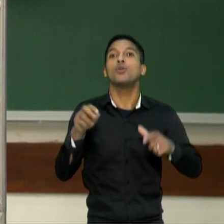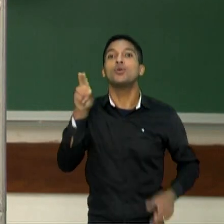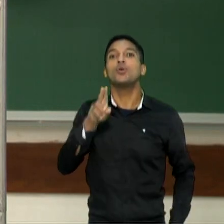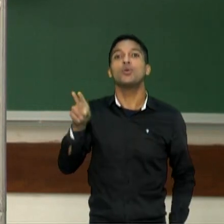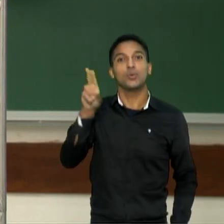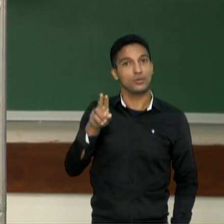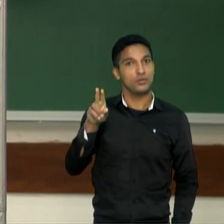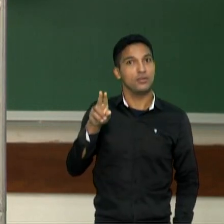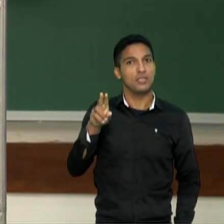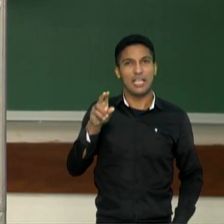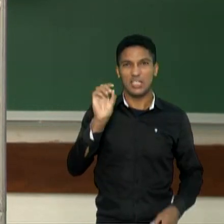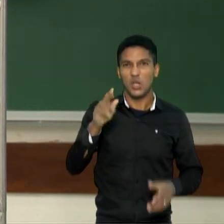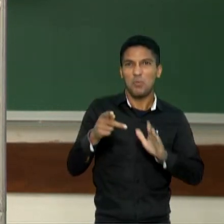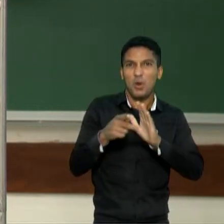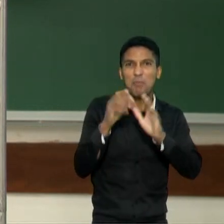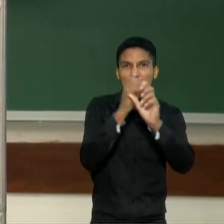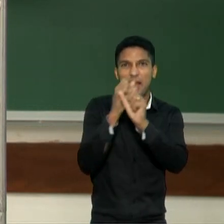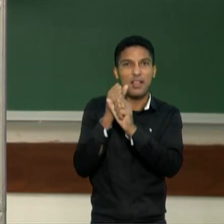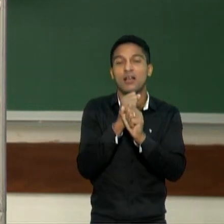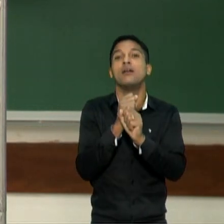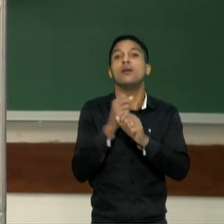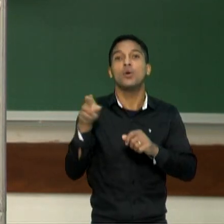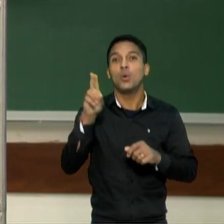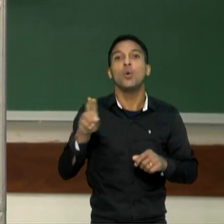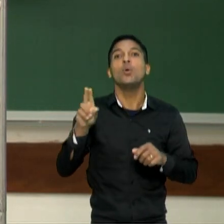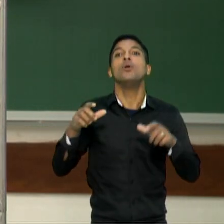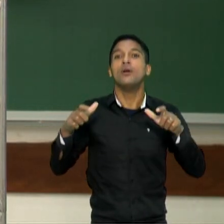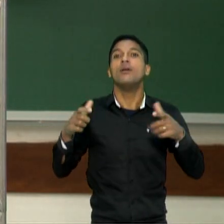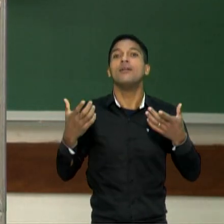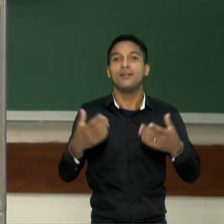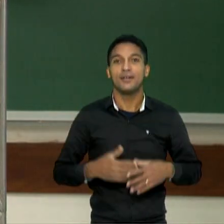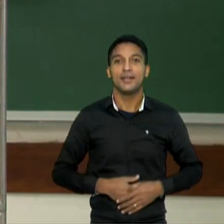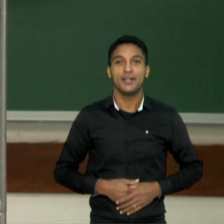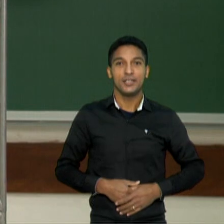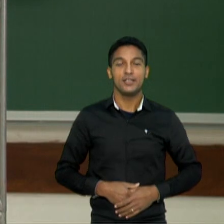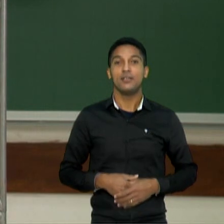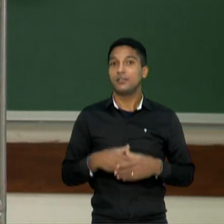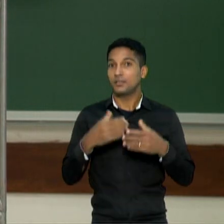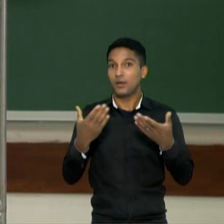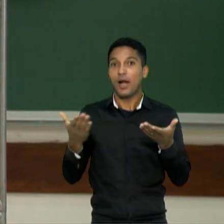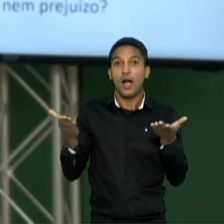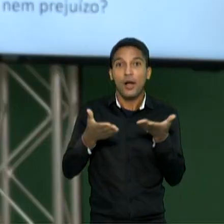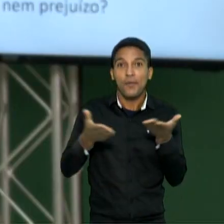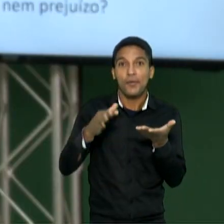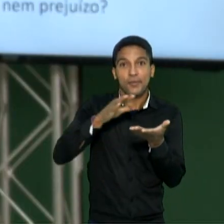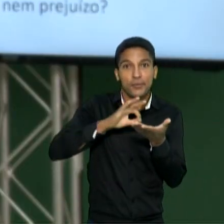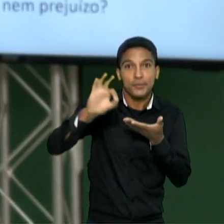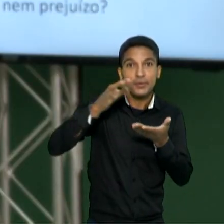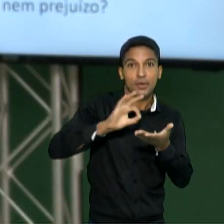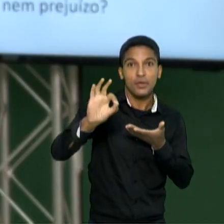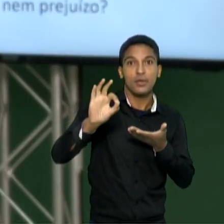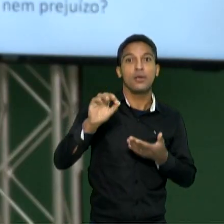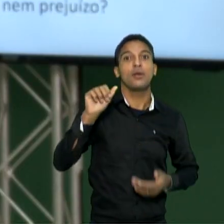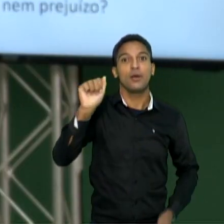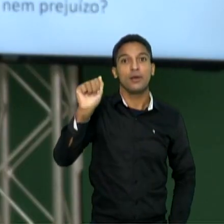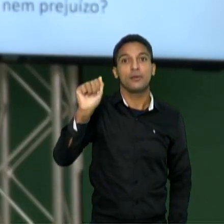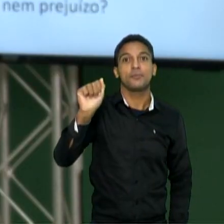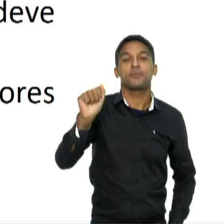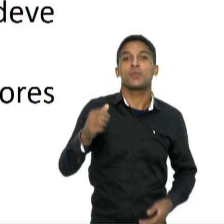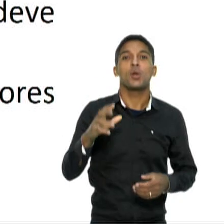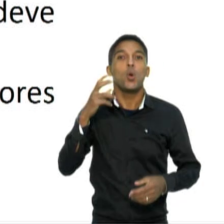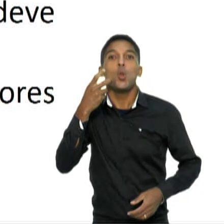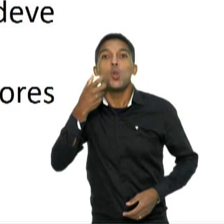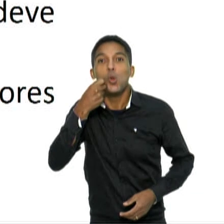além daquelas continhas que a gente fica fazendo, beleza? Então vamos aqui corrigir o item A, né, que pede qual é o lucro